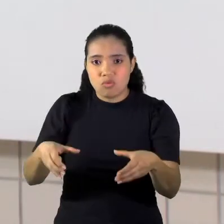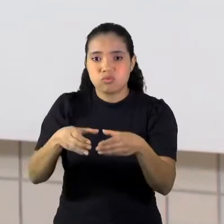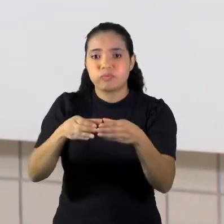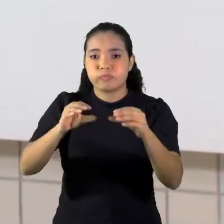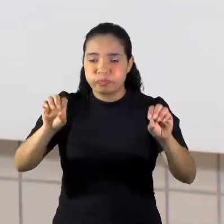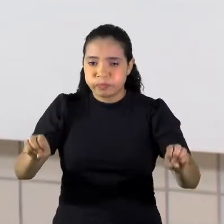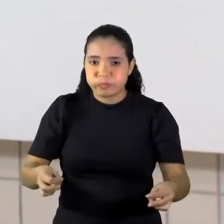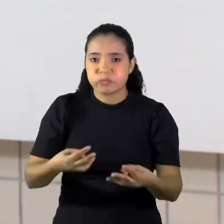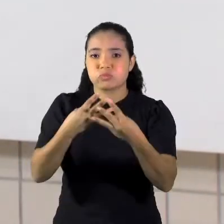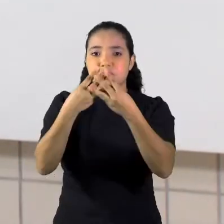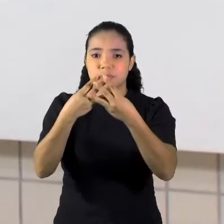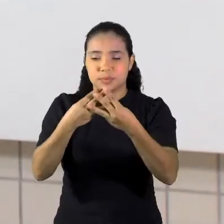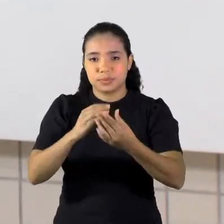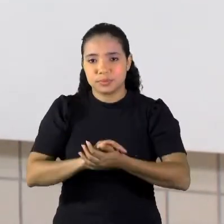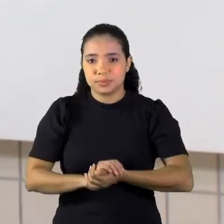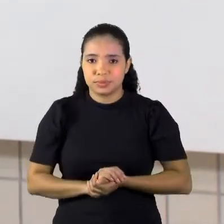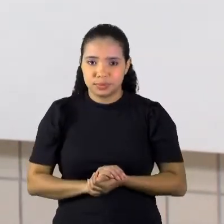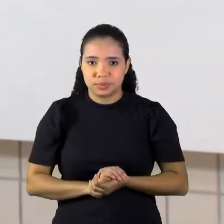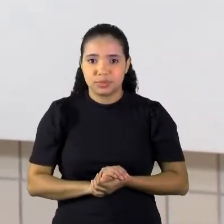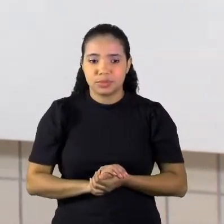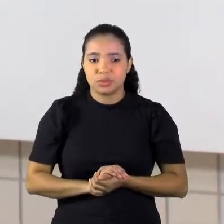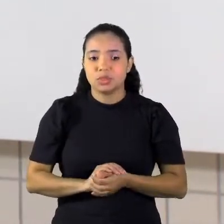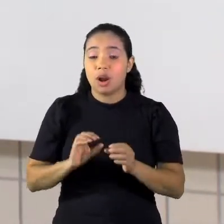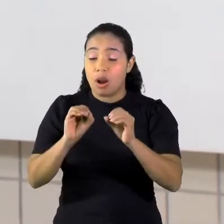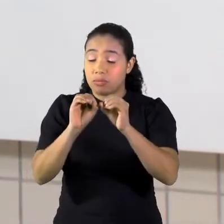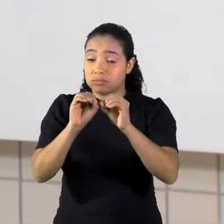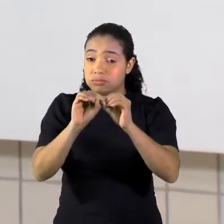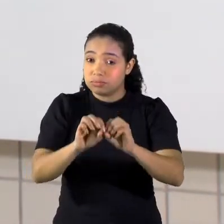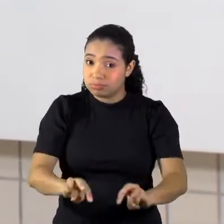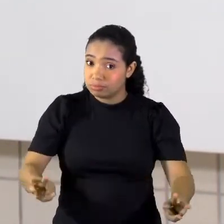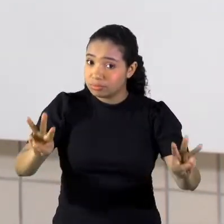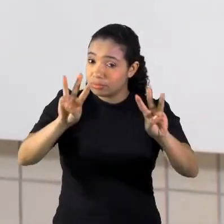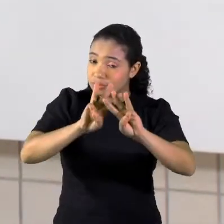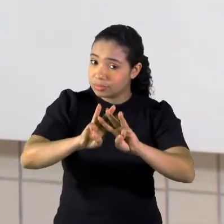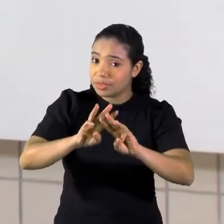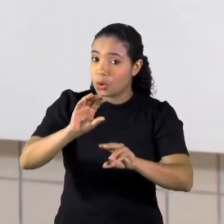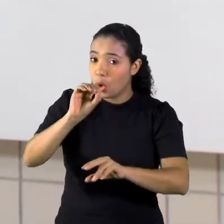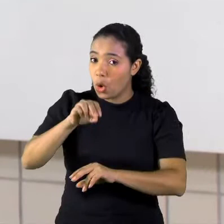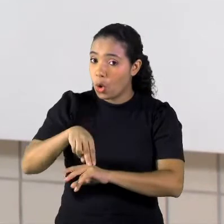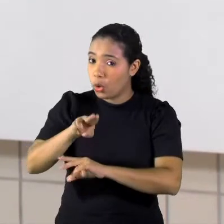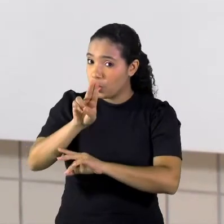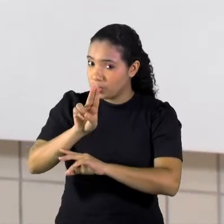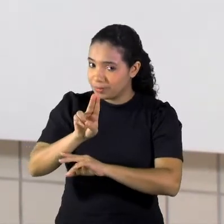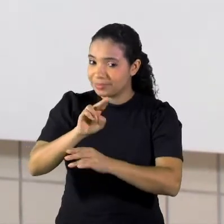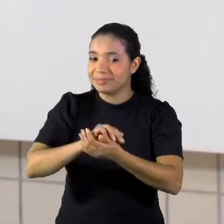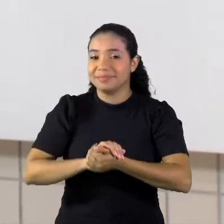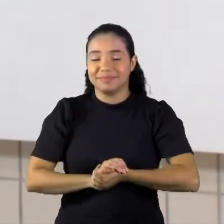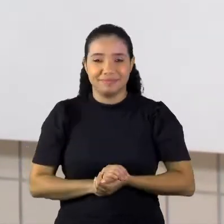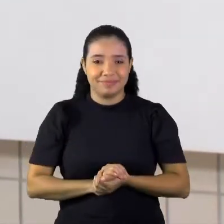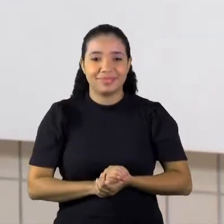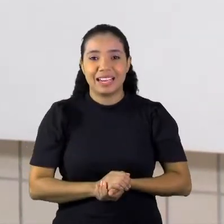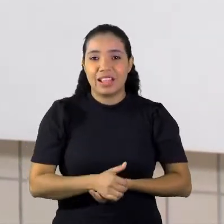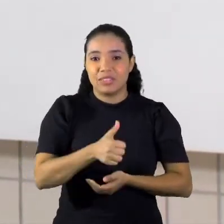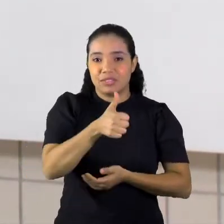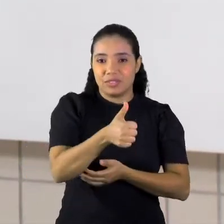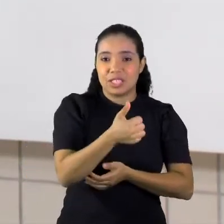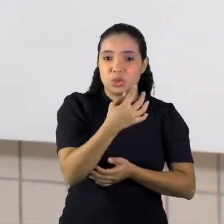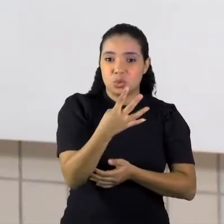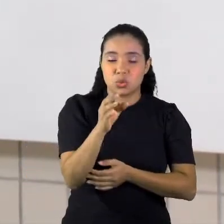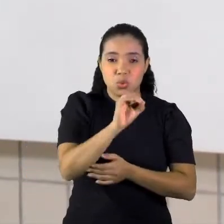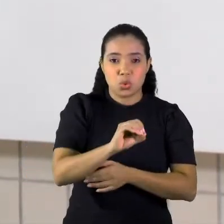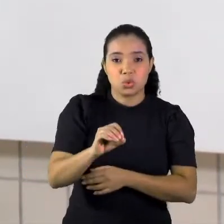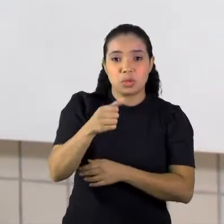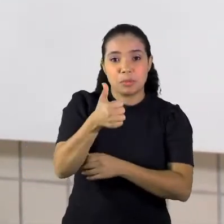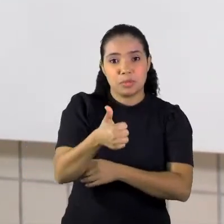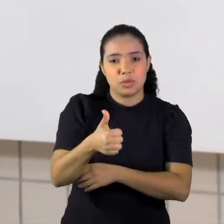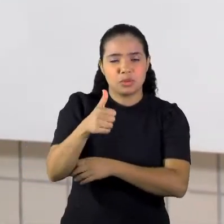das Nações Unidas. Bem, fundada em 24 de outubro de 1945, com